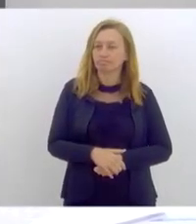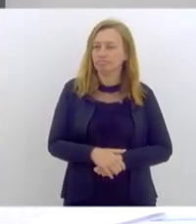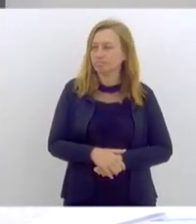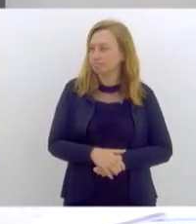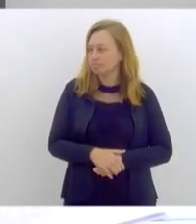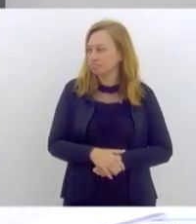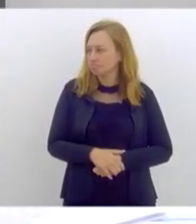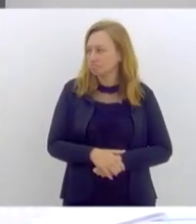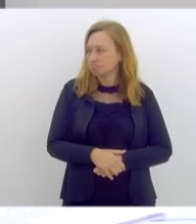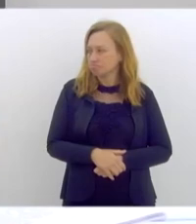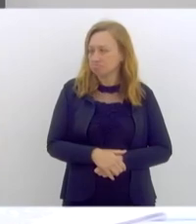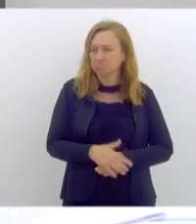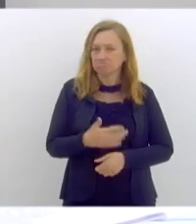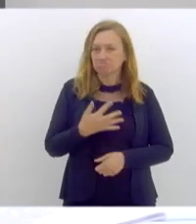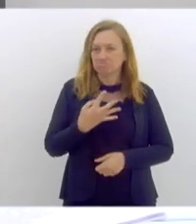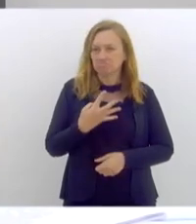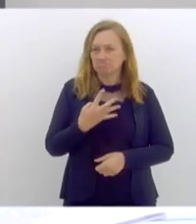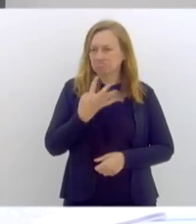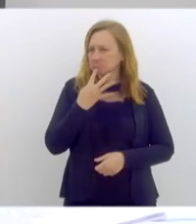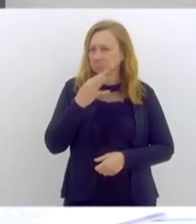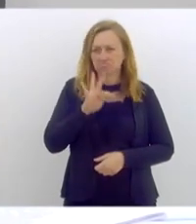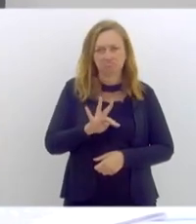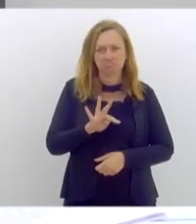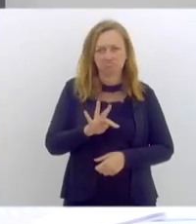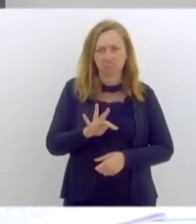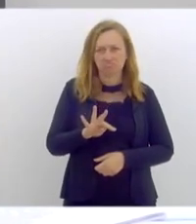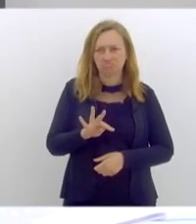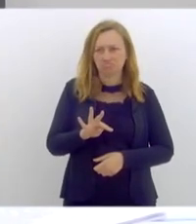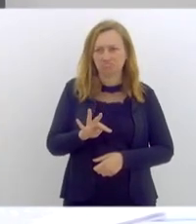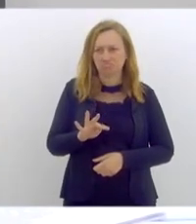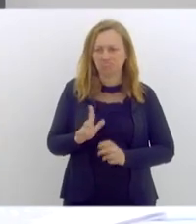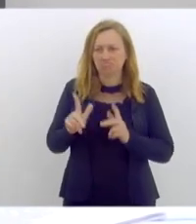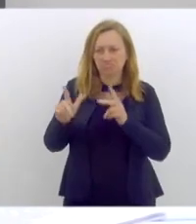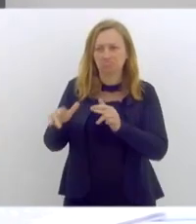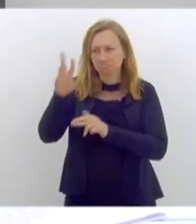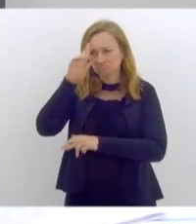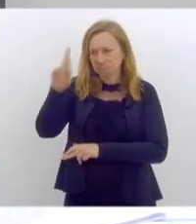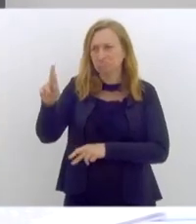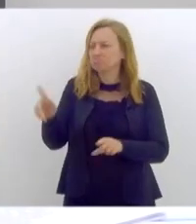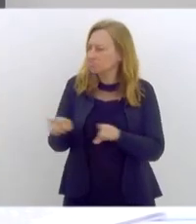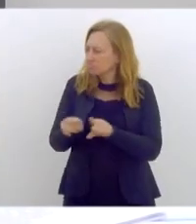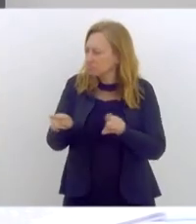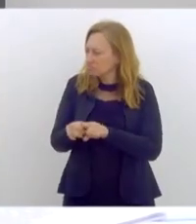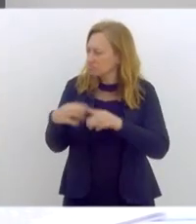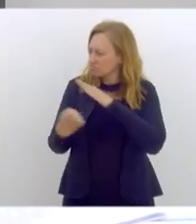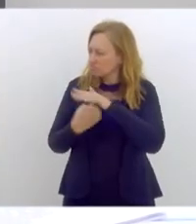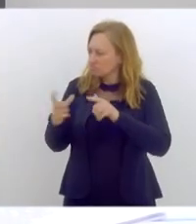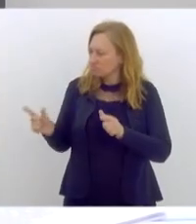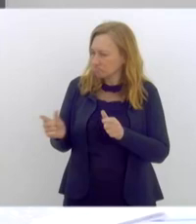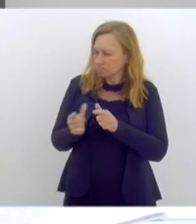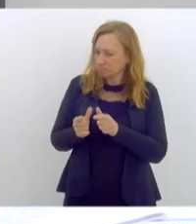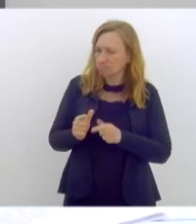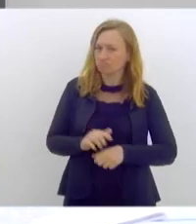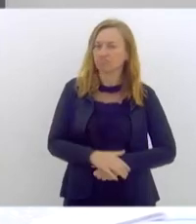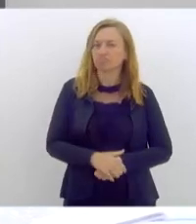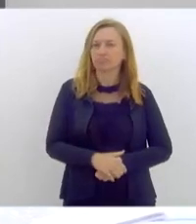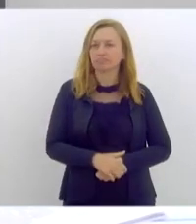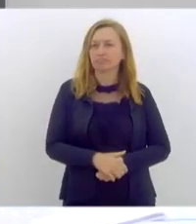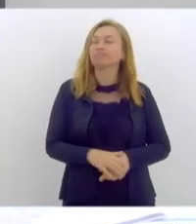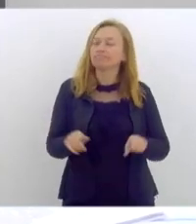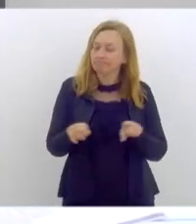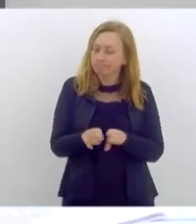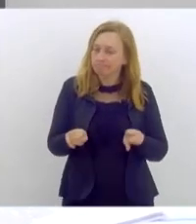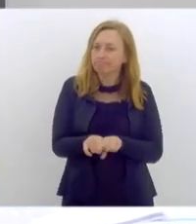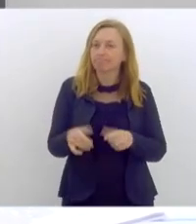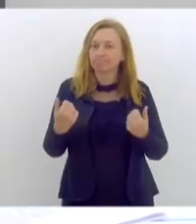que não tem o seu conhecimento seu nível de instrução também é um microempreendedor e também